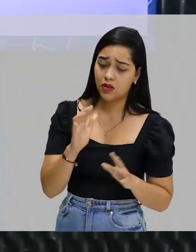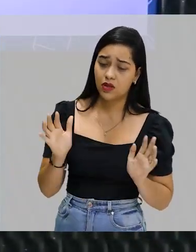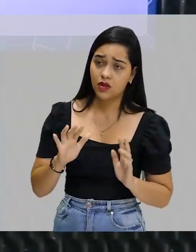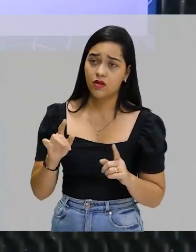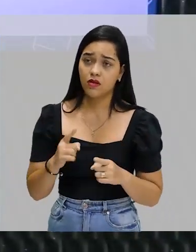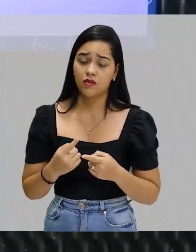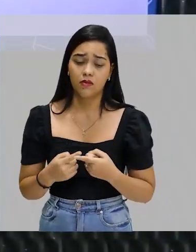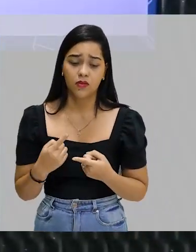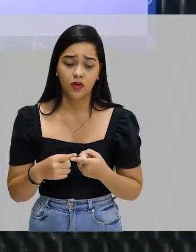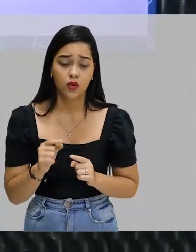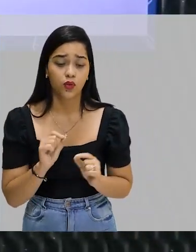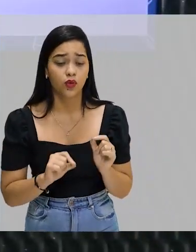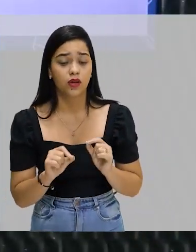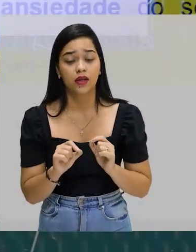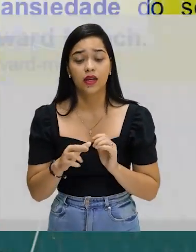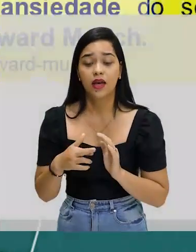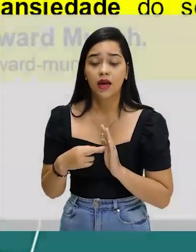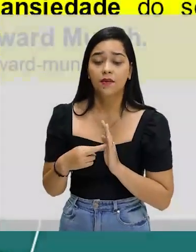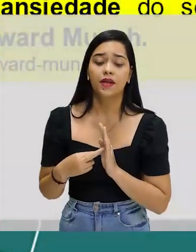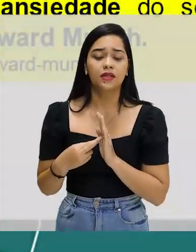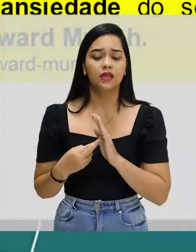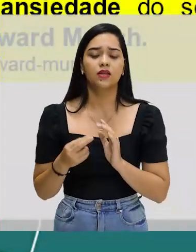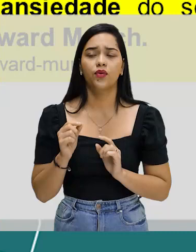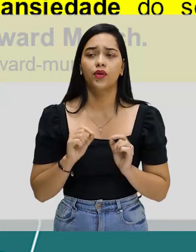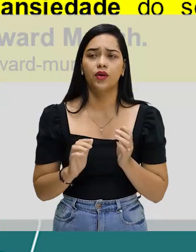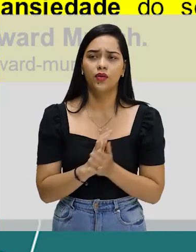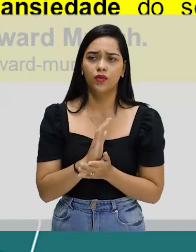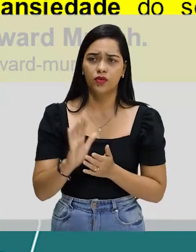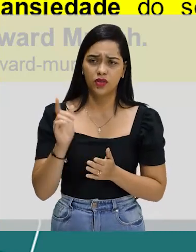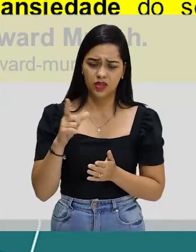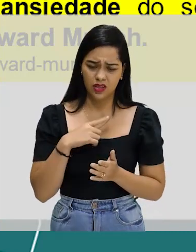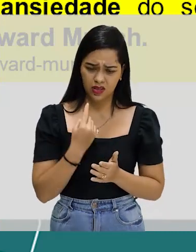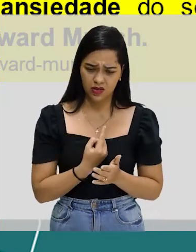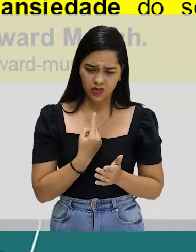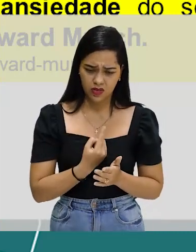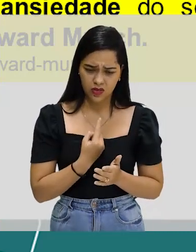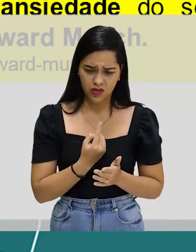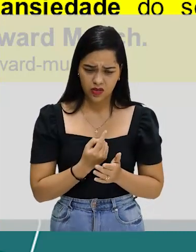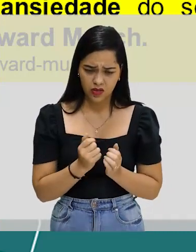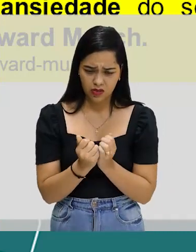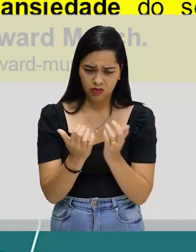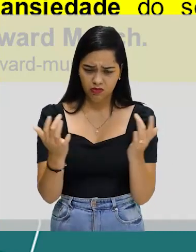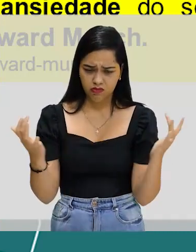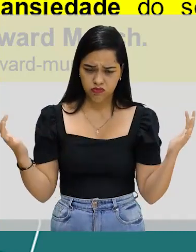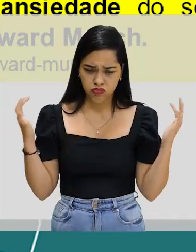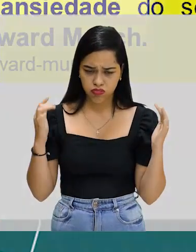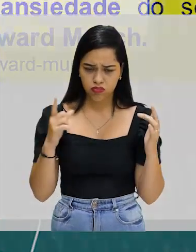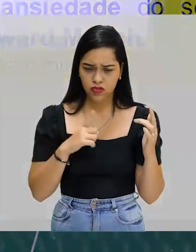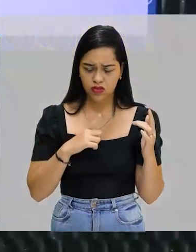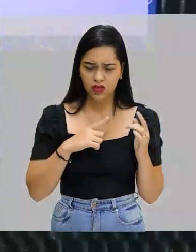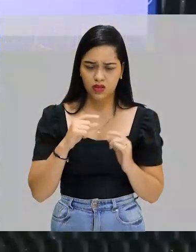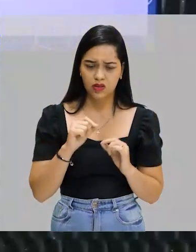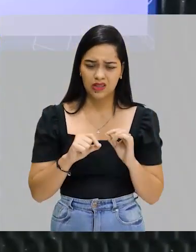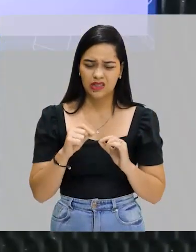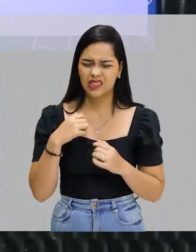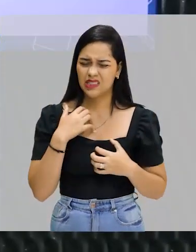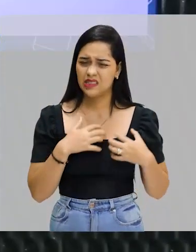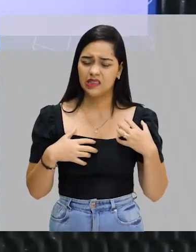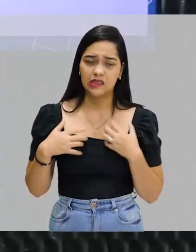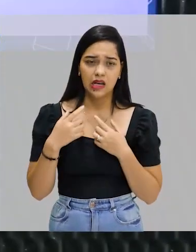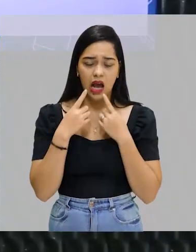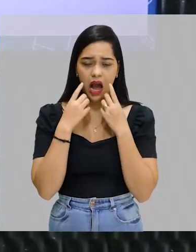a questão não é ser feia e bonita, a questão é o que ela representa. Algum de vocês já esteve sozinho no meio de uma multidão? A angústia de estar gritando e não ser